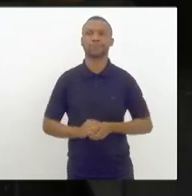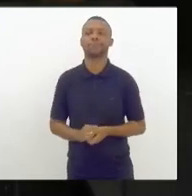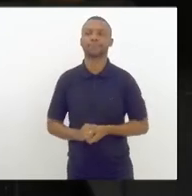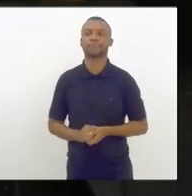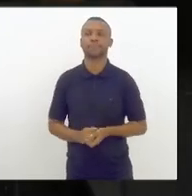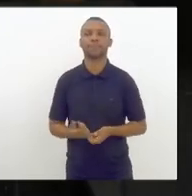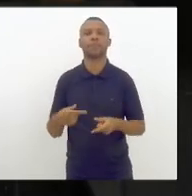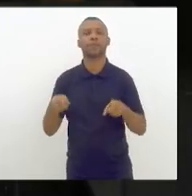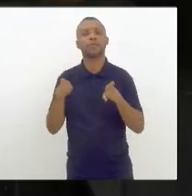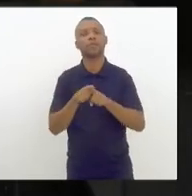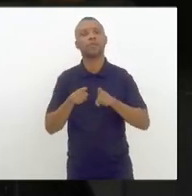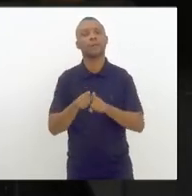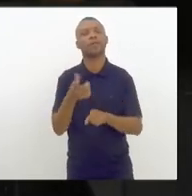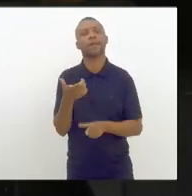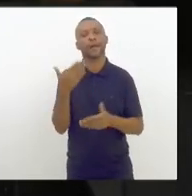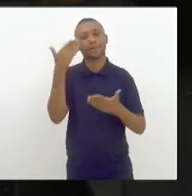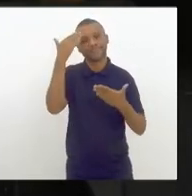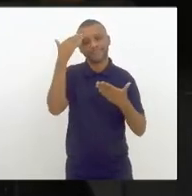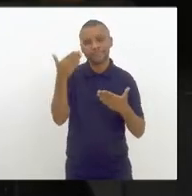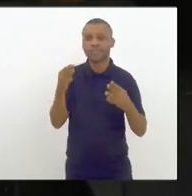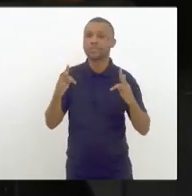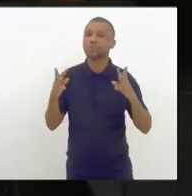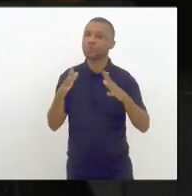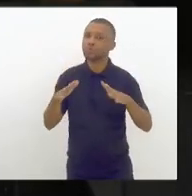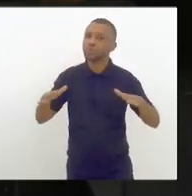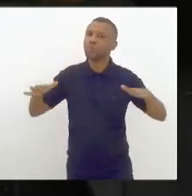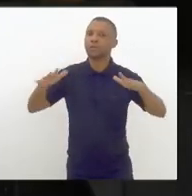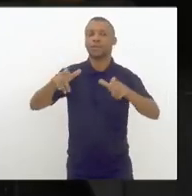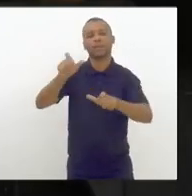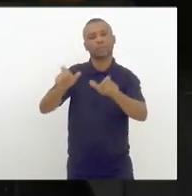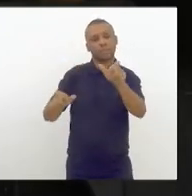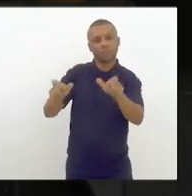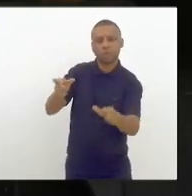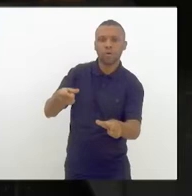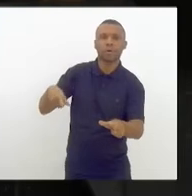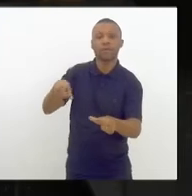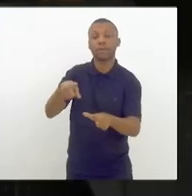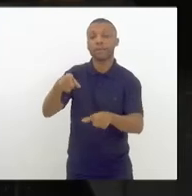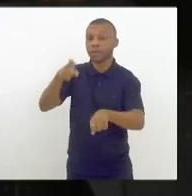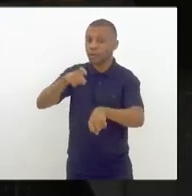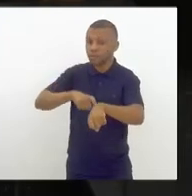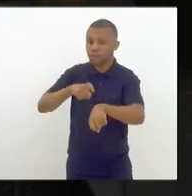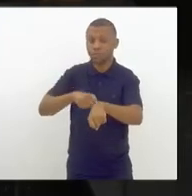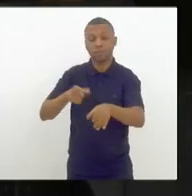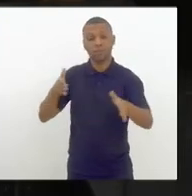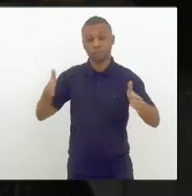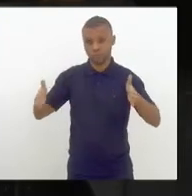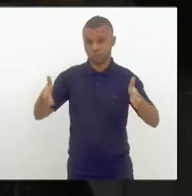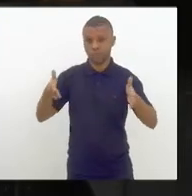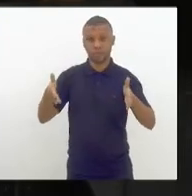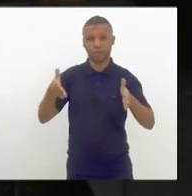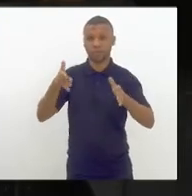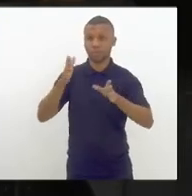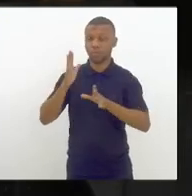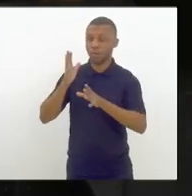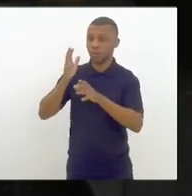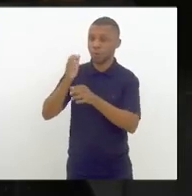agradecer também todos aqueles que ao longo do processo eleitoral